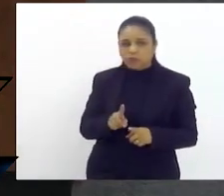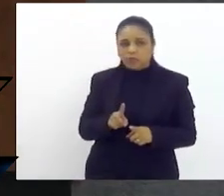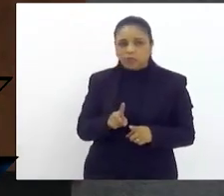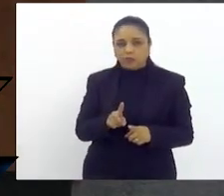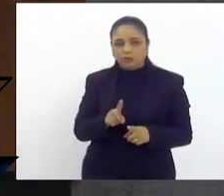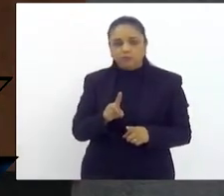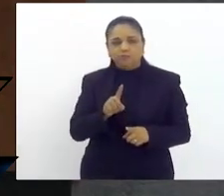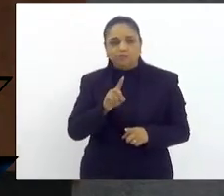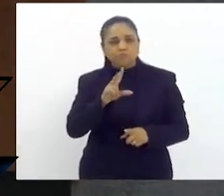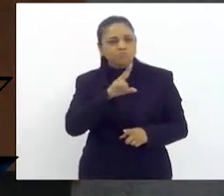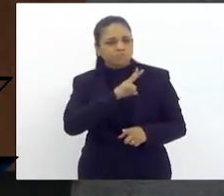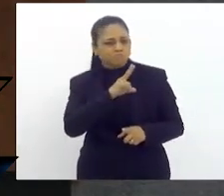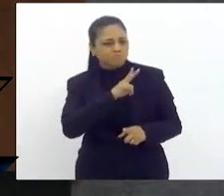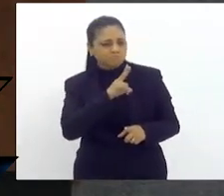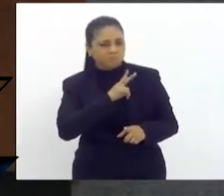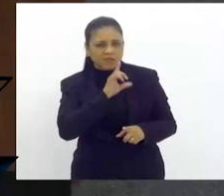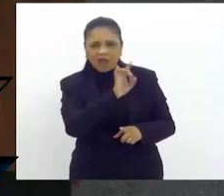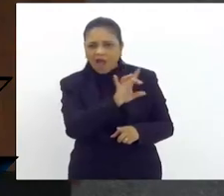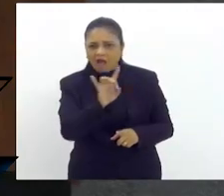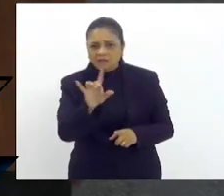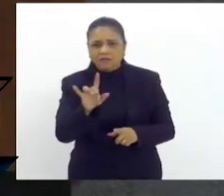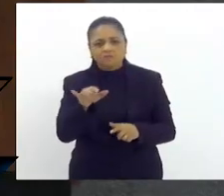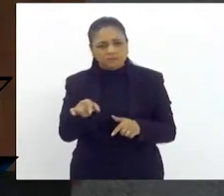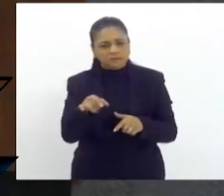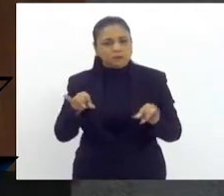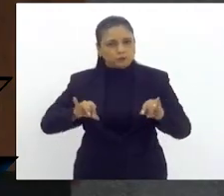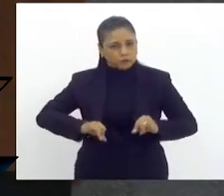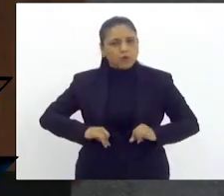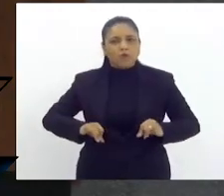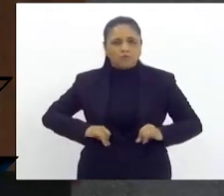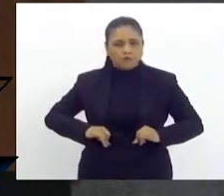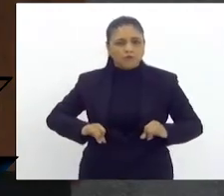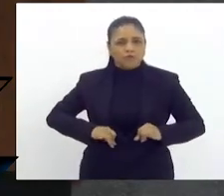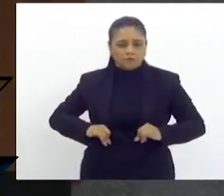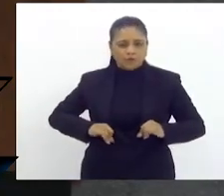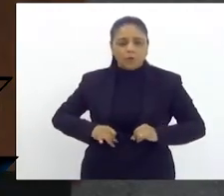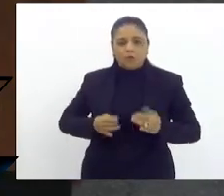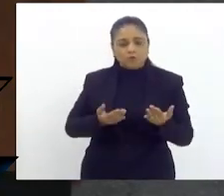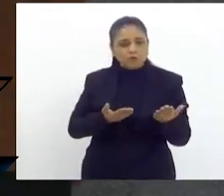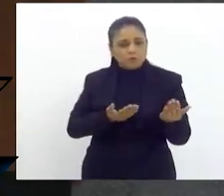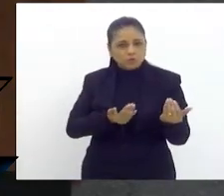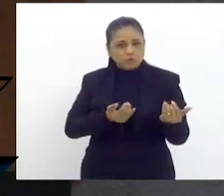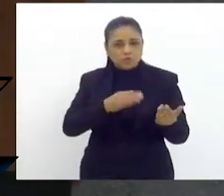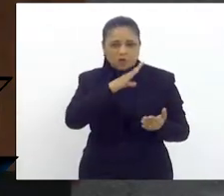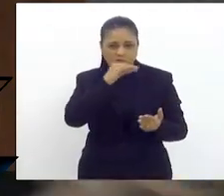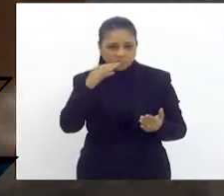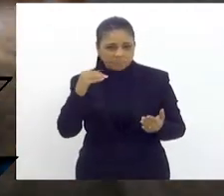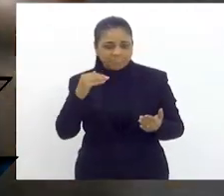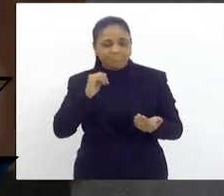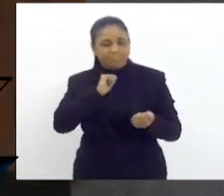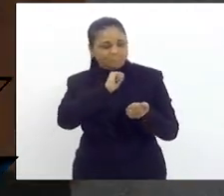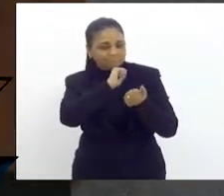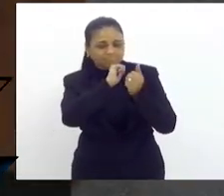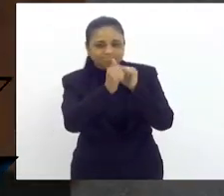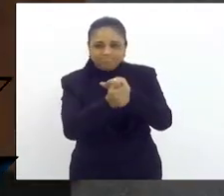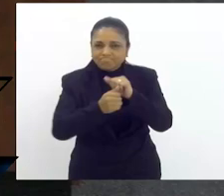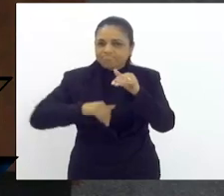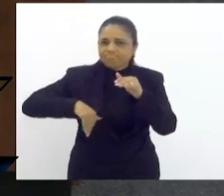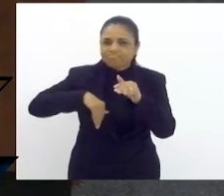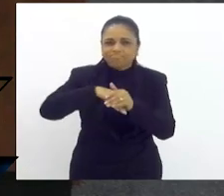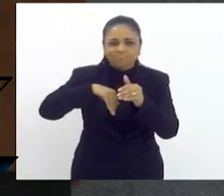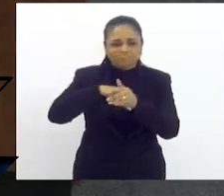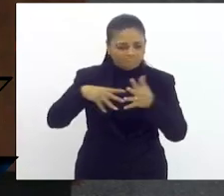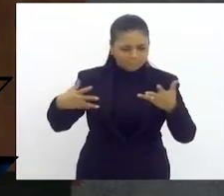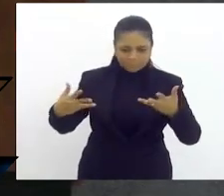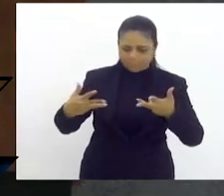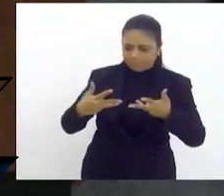individuais que sofreu esse Jovem do Município de São Gonçalo esse atleta brilhante essa figura